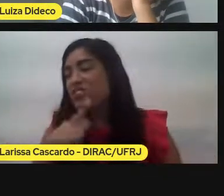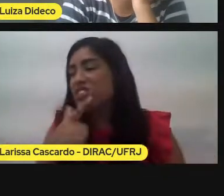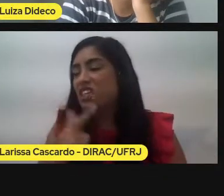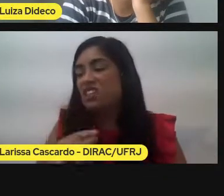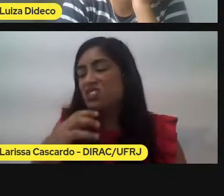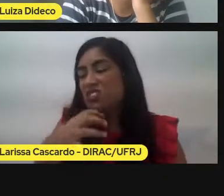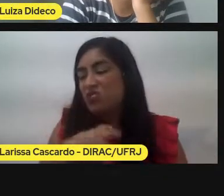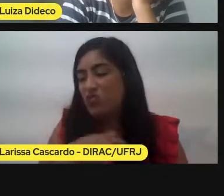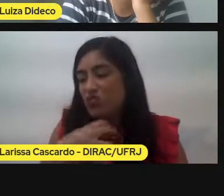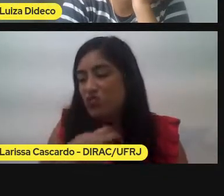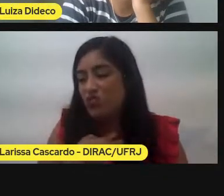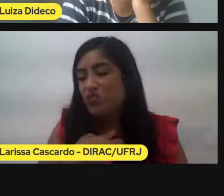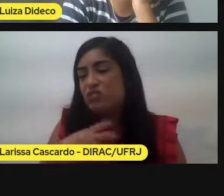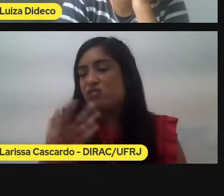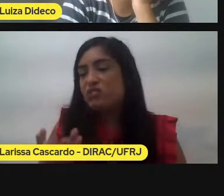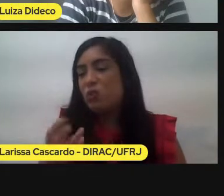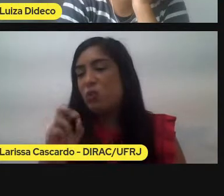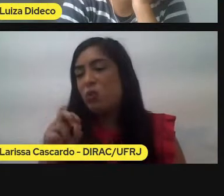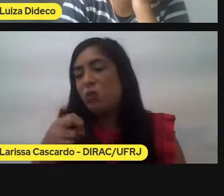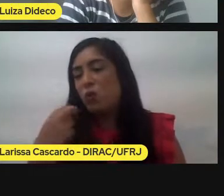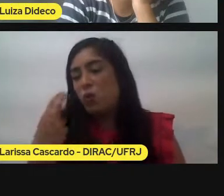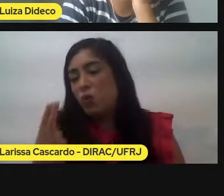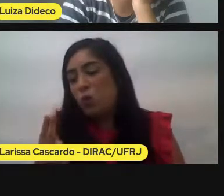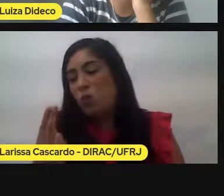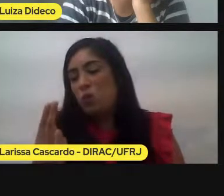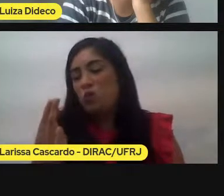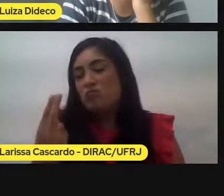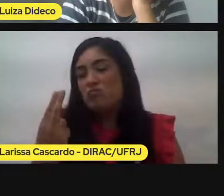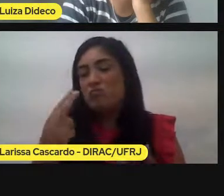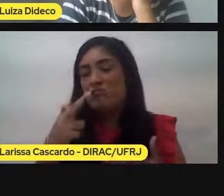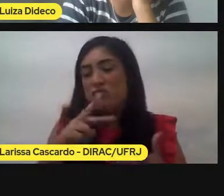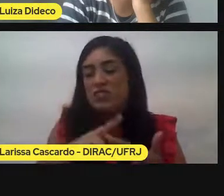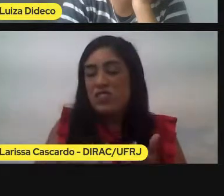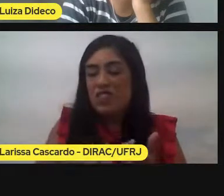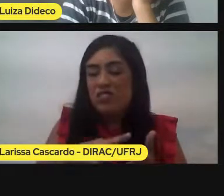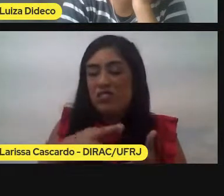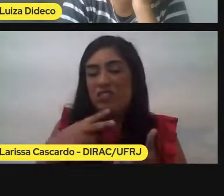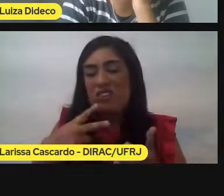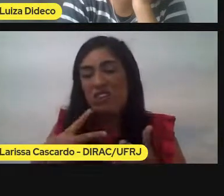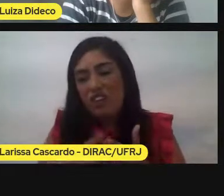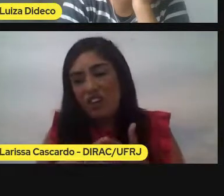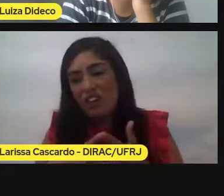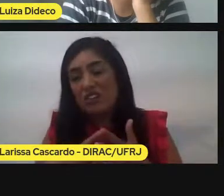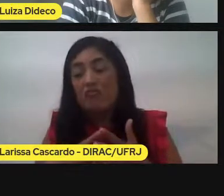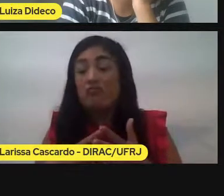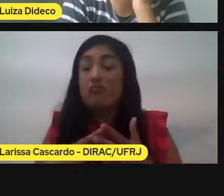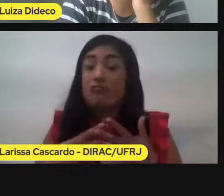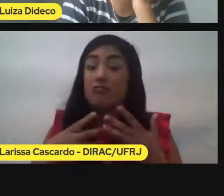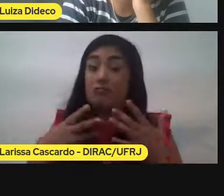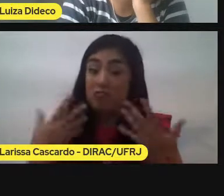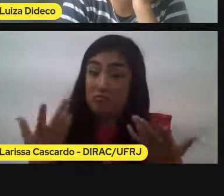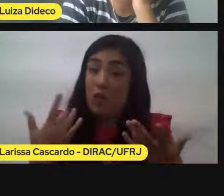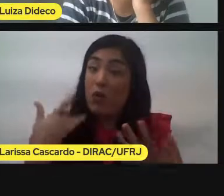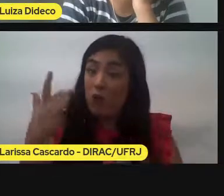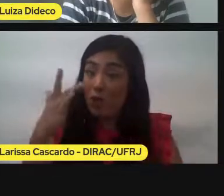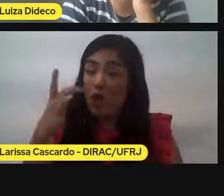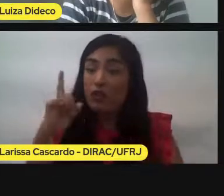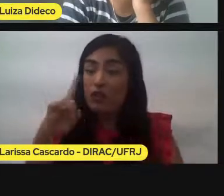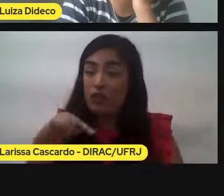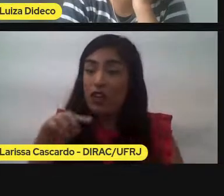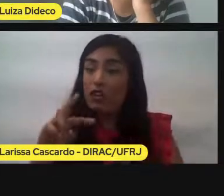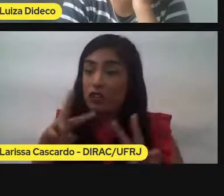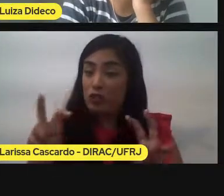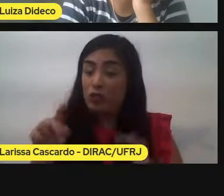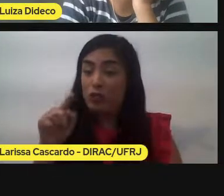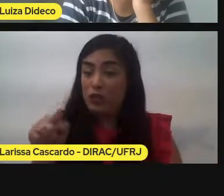significado? Acho que essa é uma questão fundamental no livro do desassossego. Eu queria ouvi-los um pouco, queria provocar